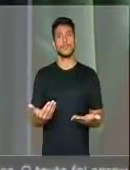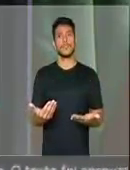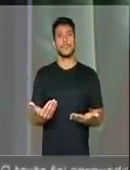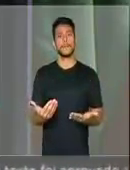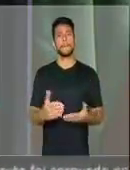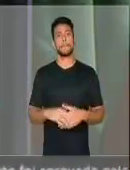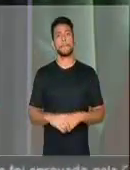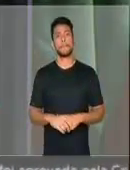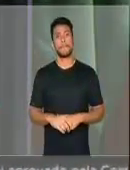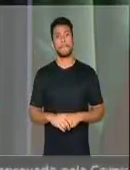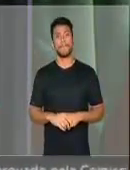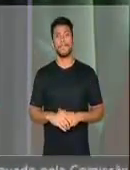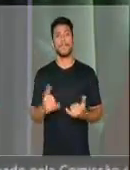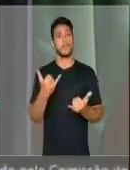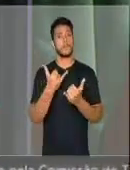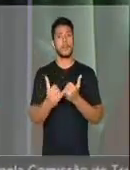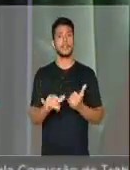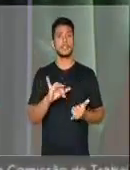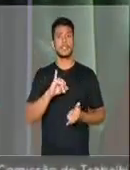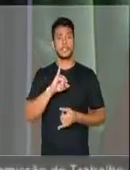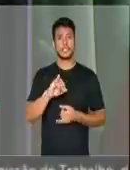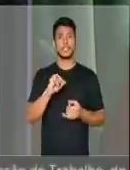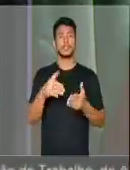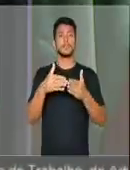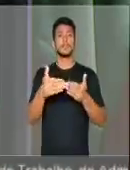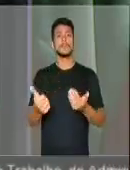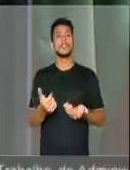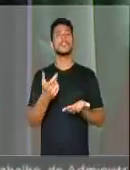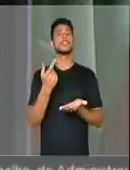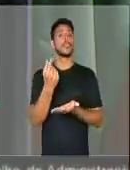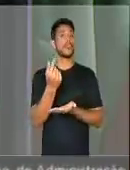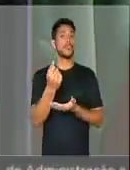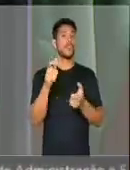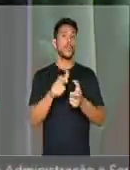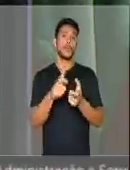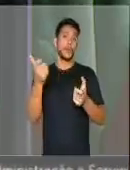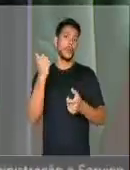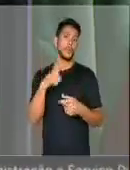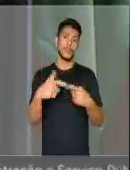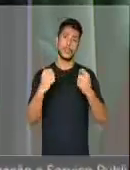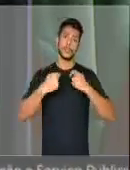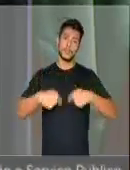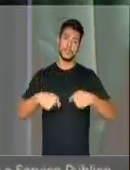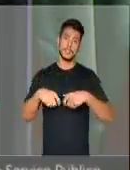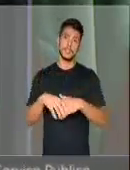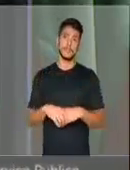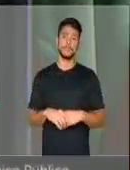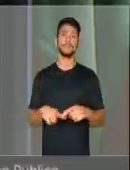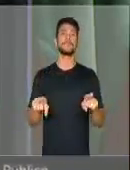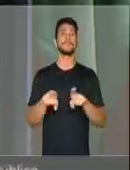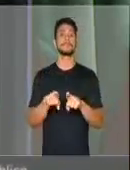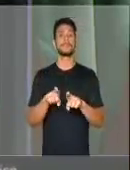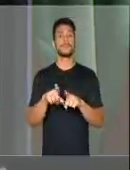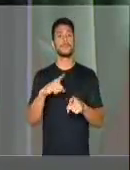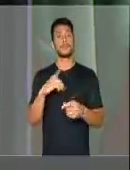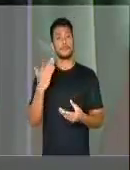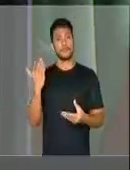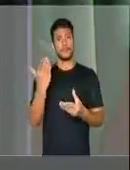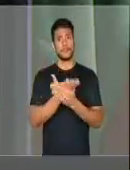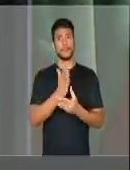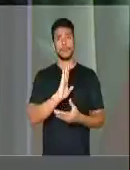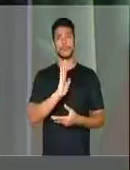acima do valor do mercado. Pelo andamento do processo, constante no CEP, registro único do andamento dos processos